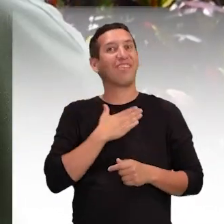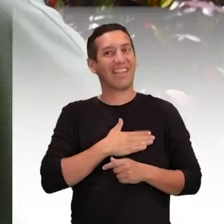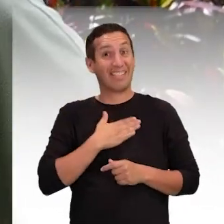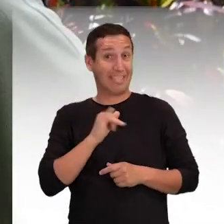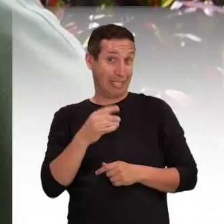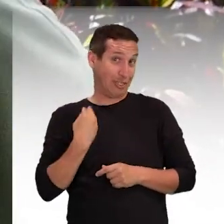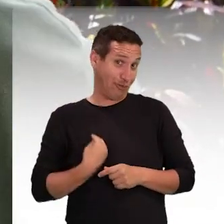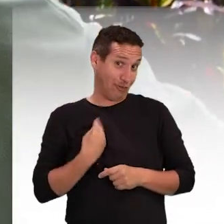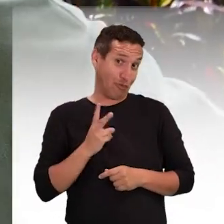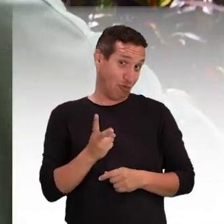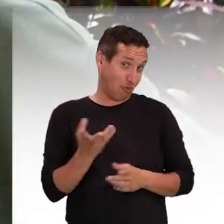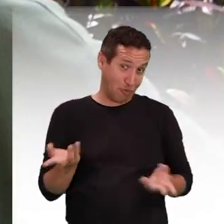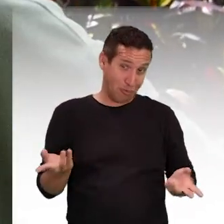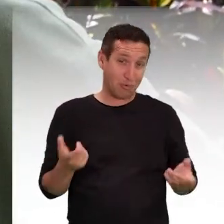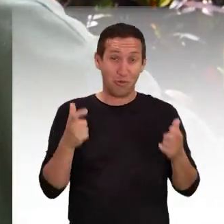né?